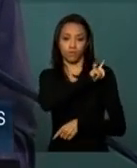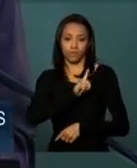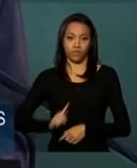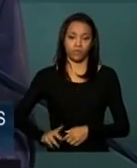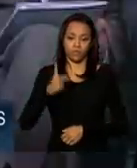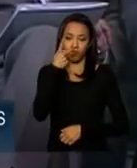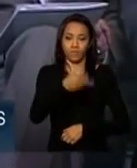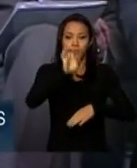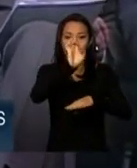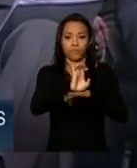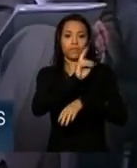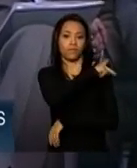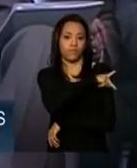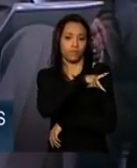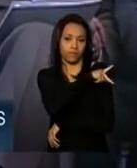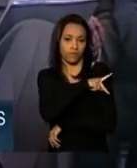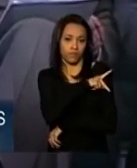Martins,